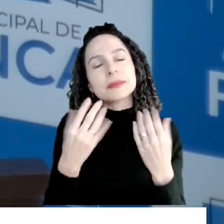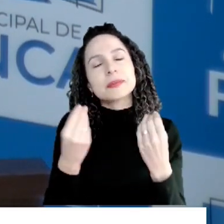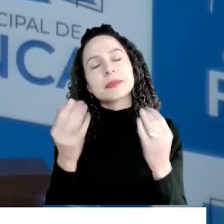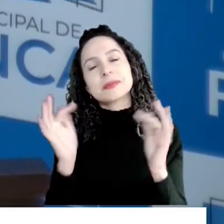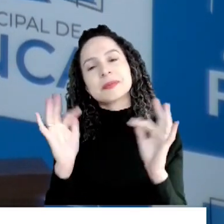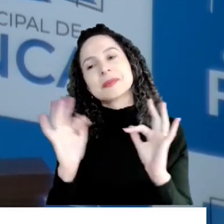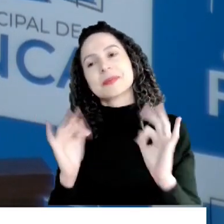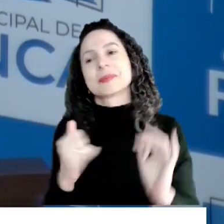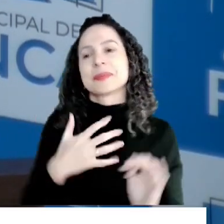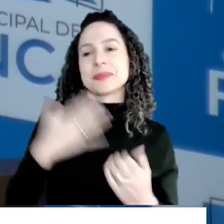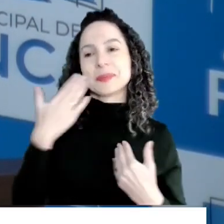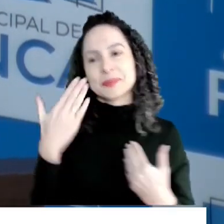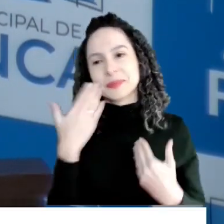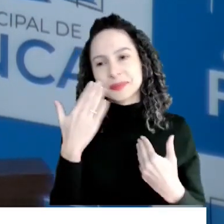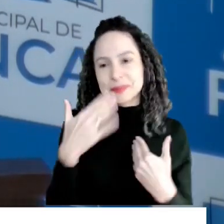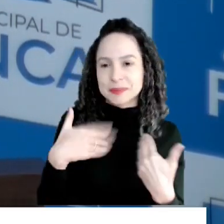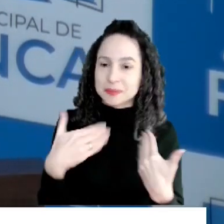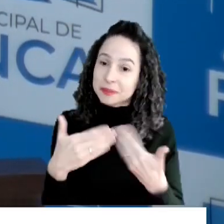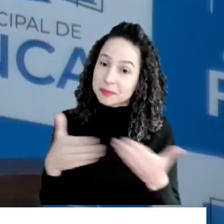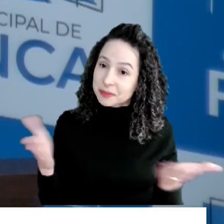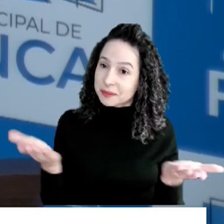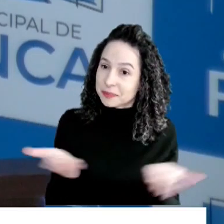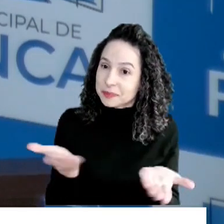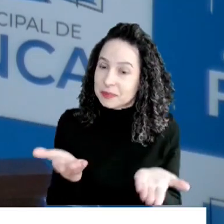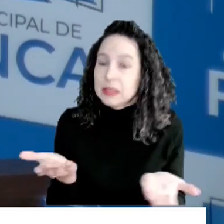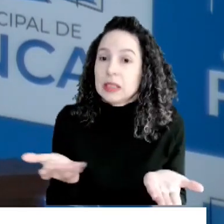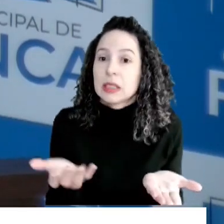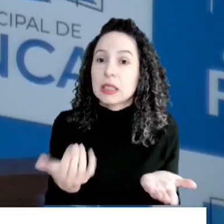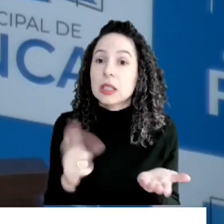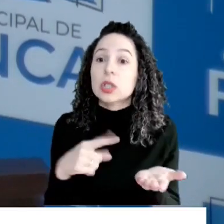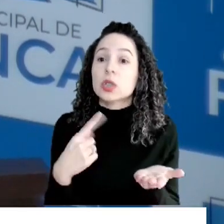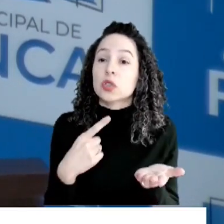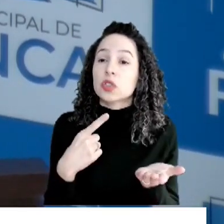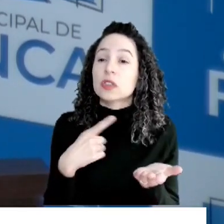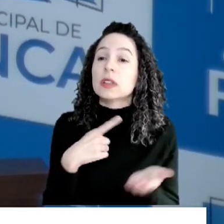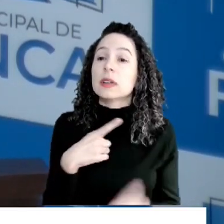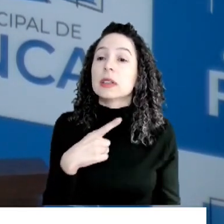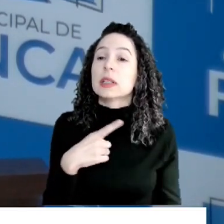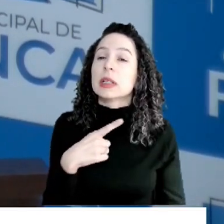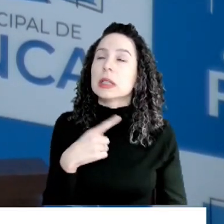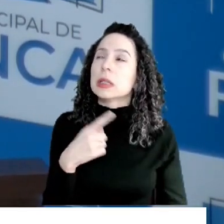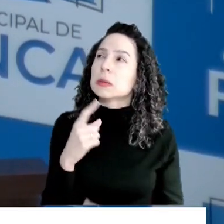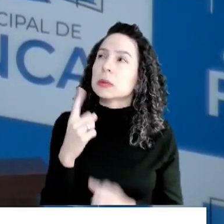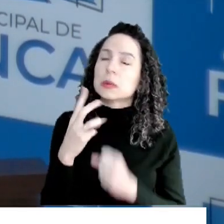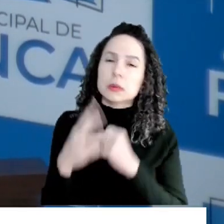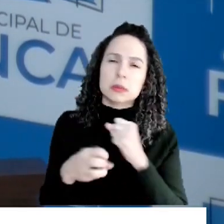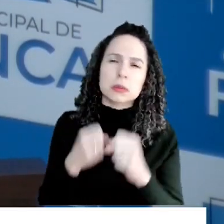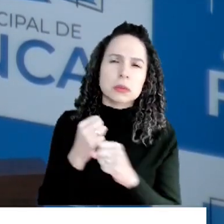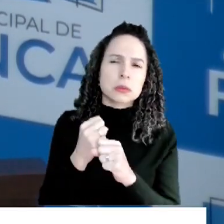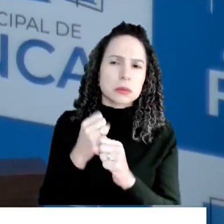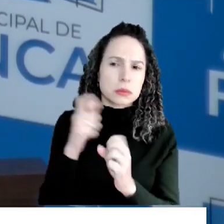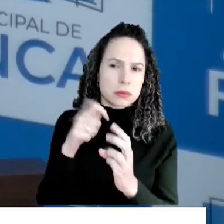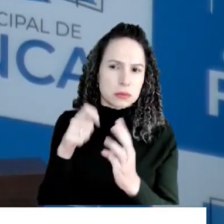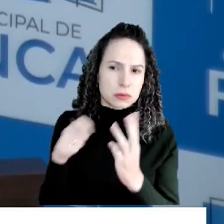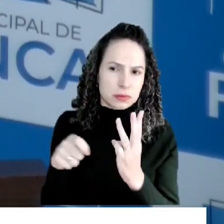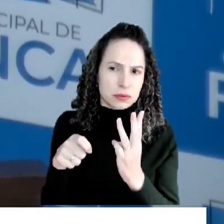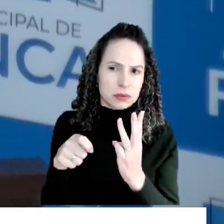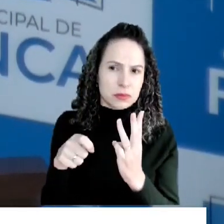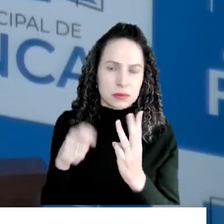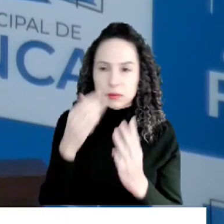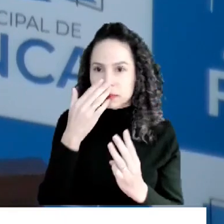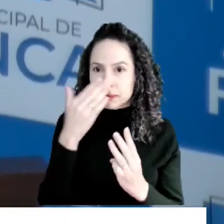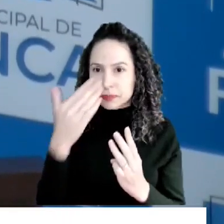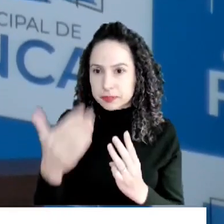aqui. Nós tivemos, por 3 anos e 3 meses, à frente da Secretaria Estadual